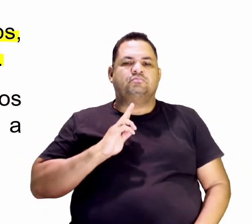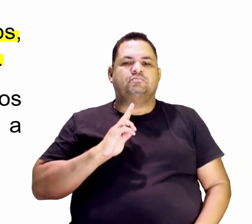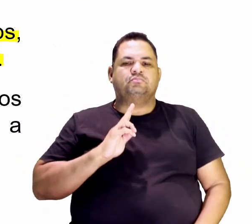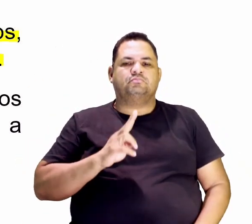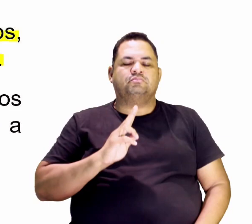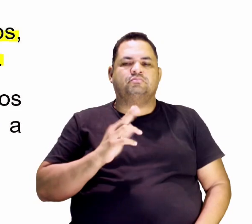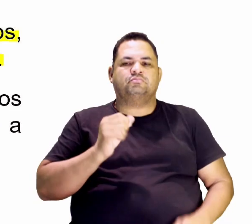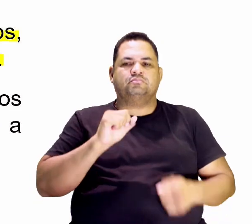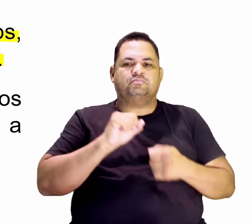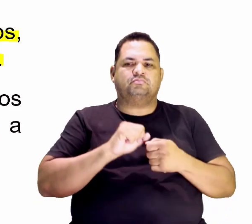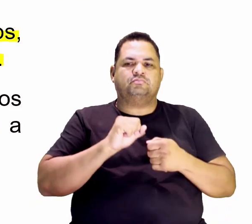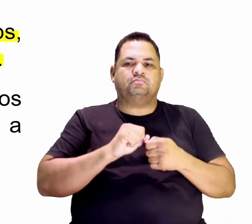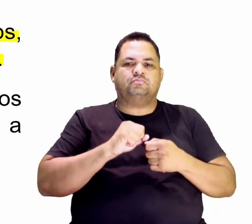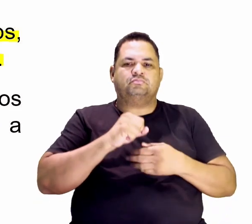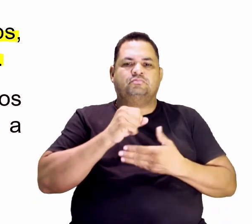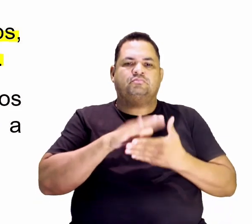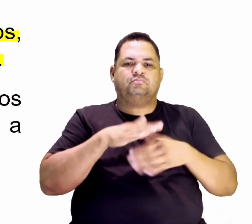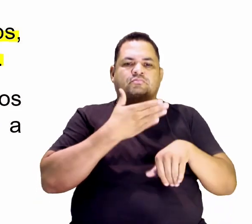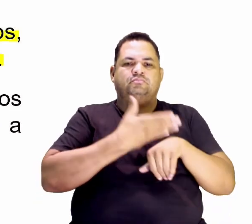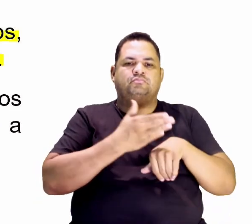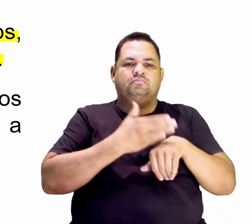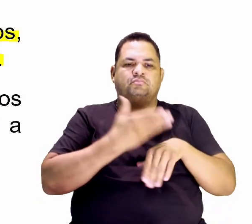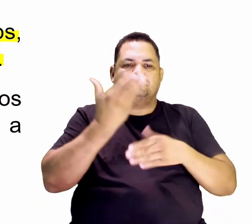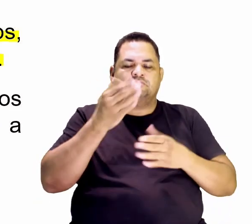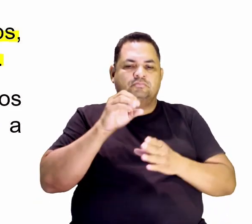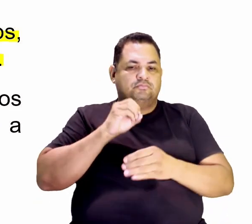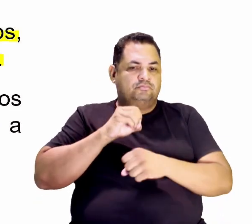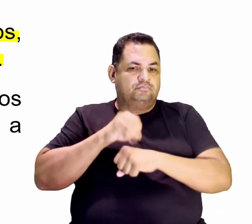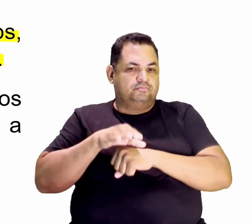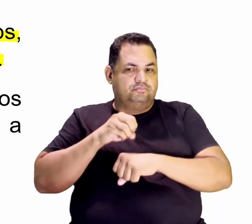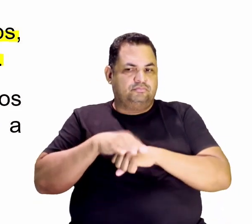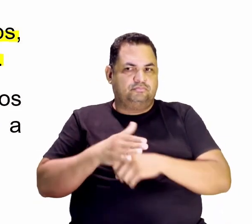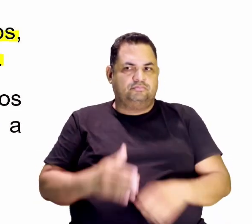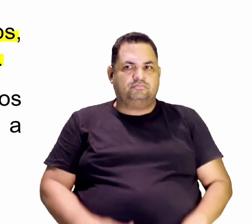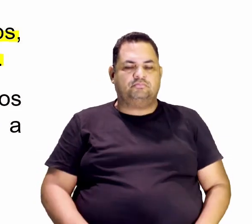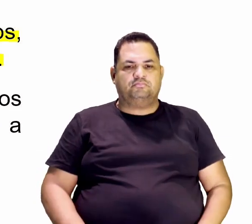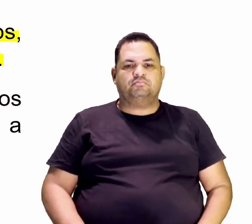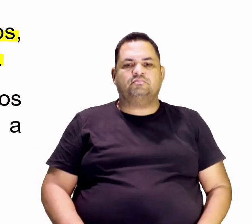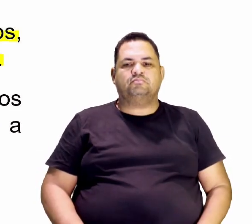realizar as atividades, eu deixo aqui como dica para vocês, vem aqui comigo,